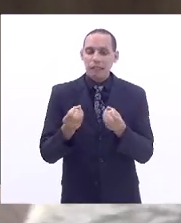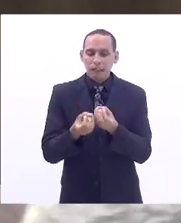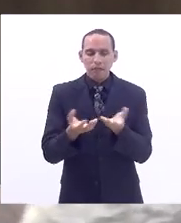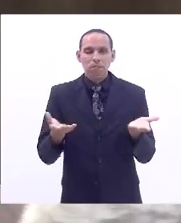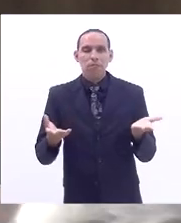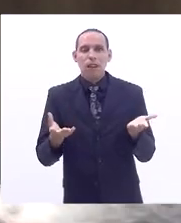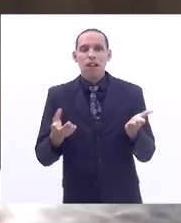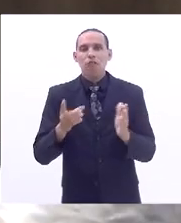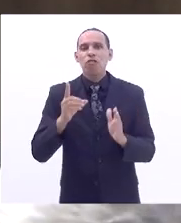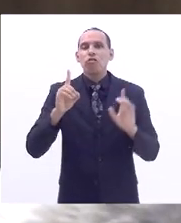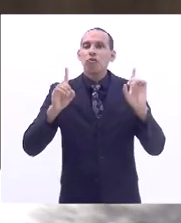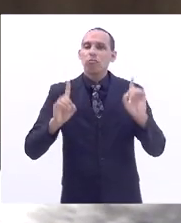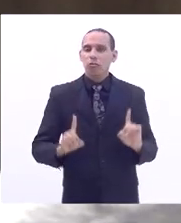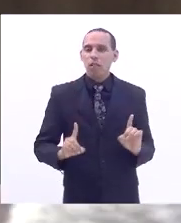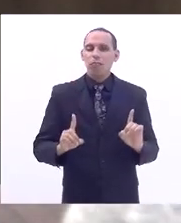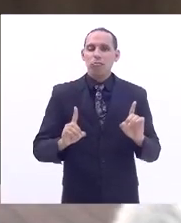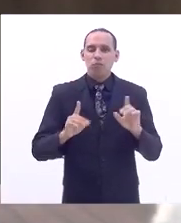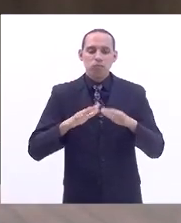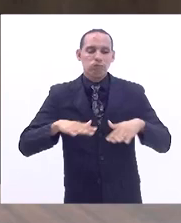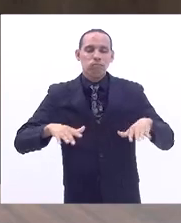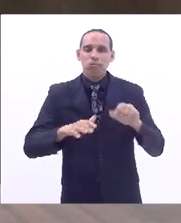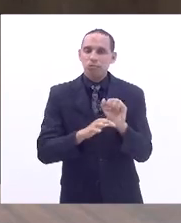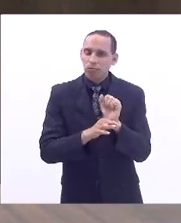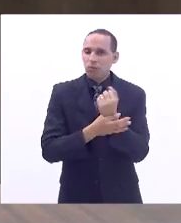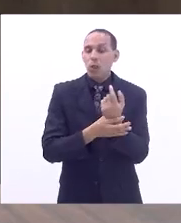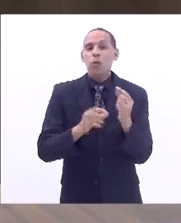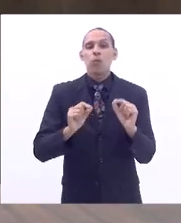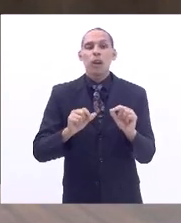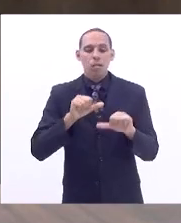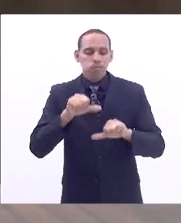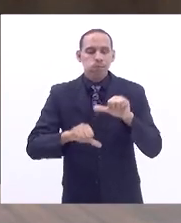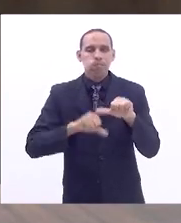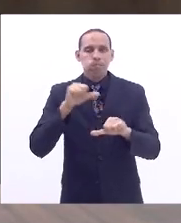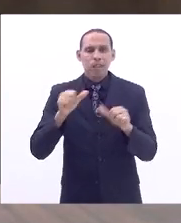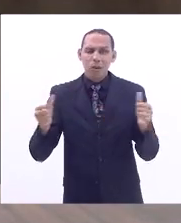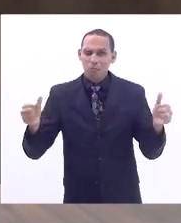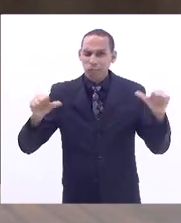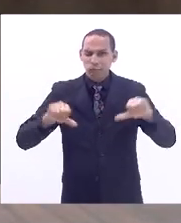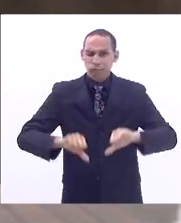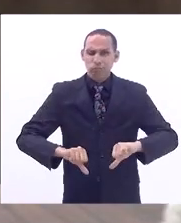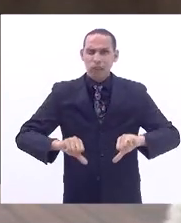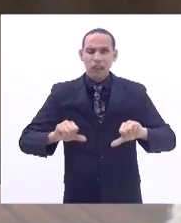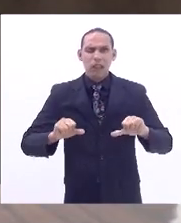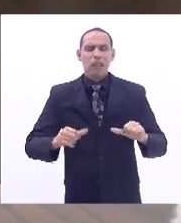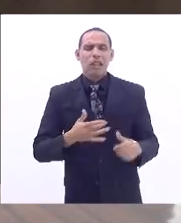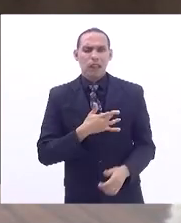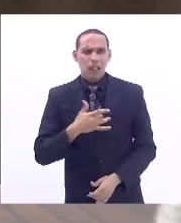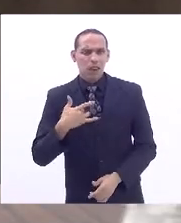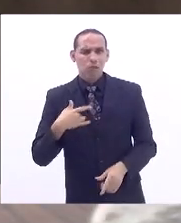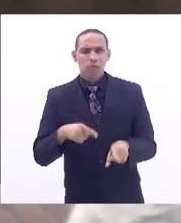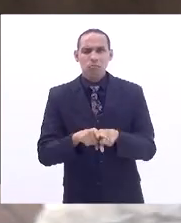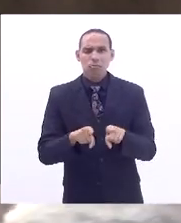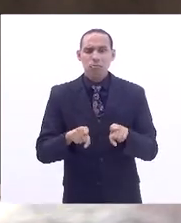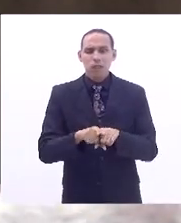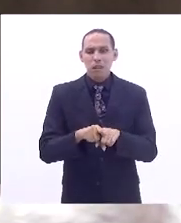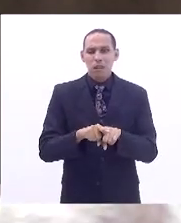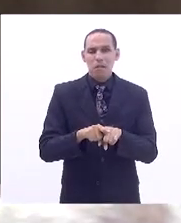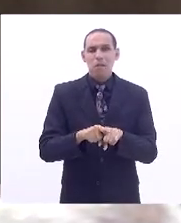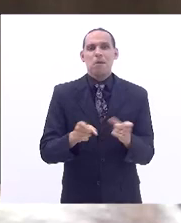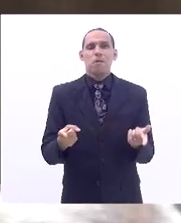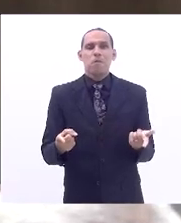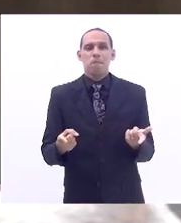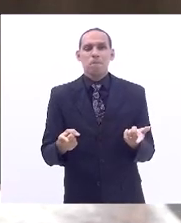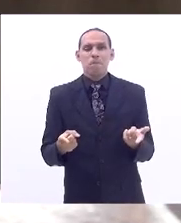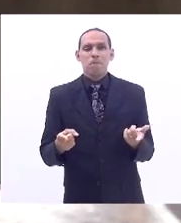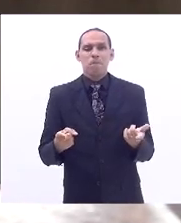com aquilo que já se transformaria não apenas de uma crise sanitária mais uma crise econômica uma